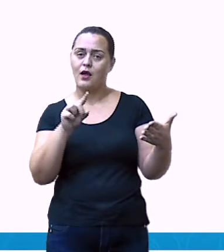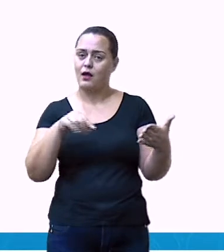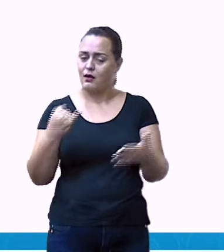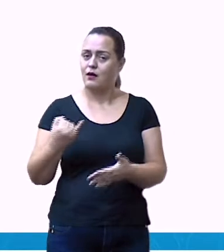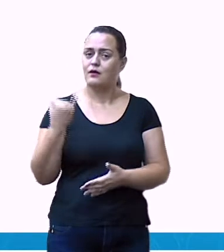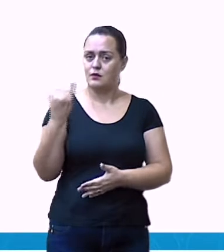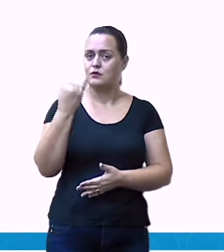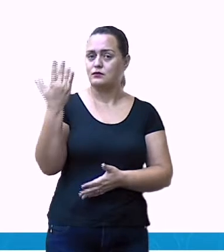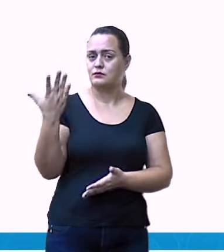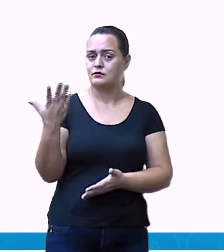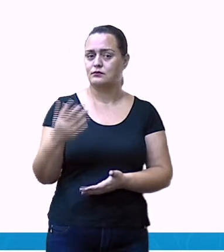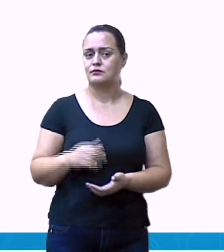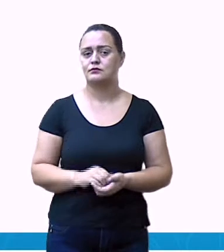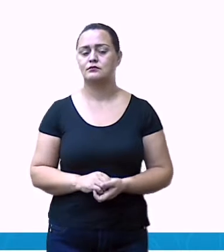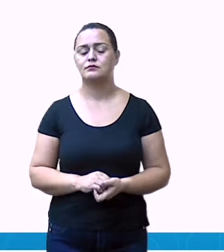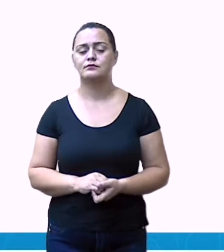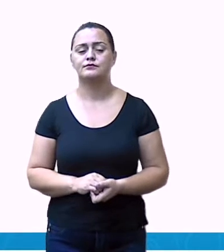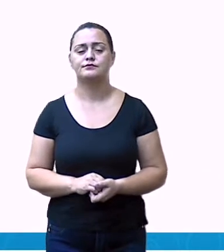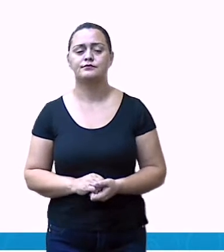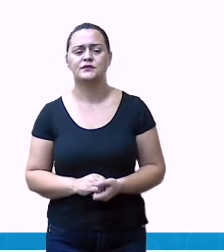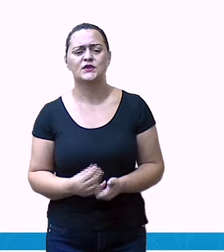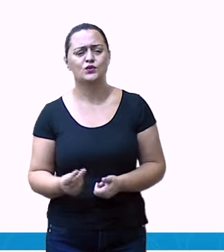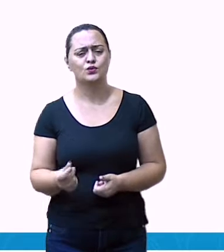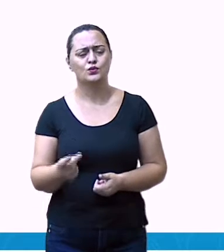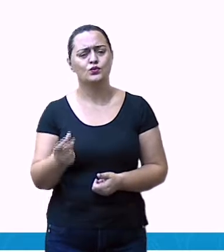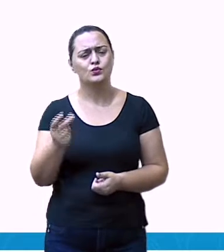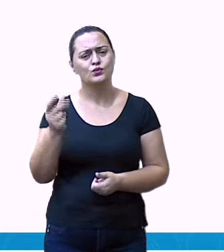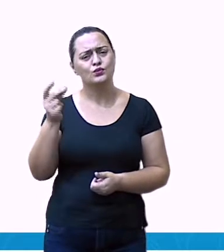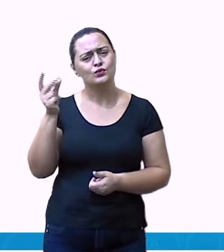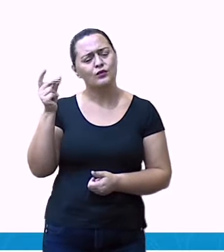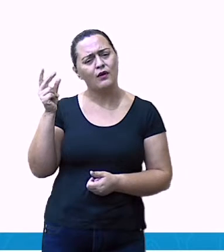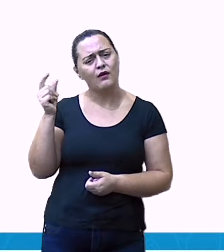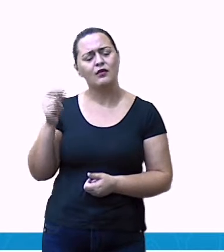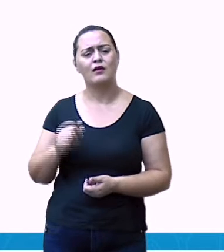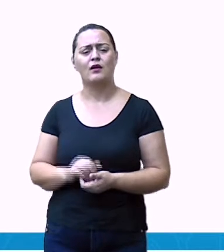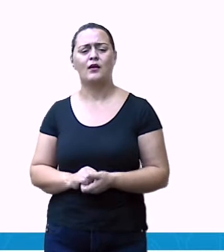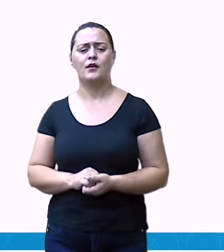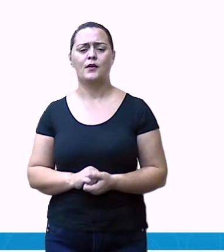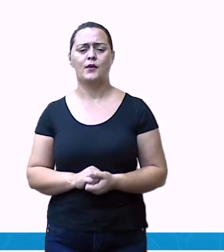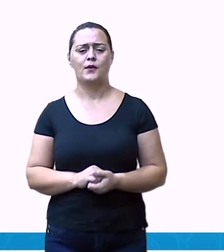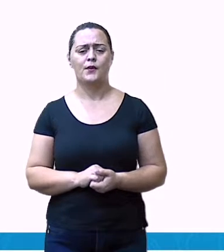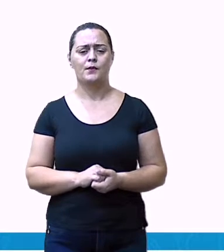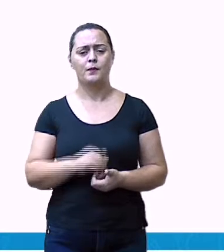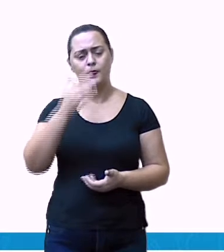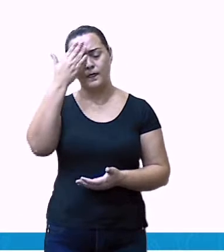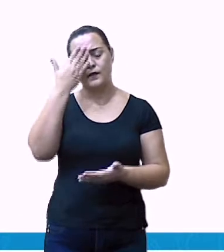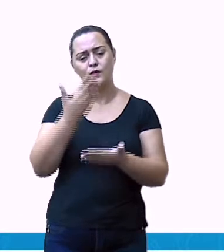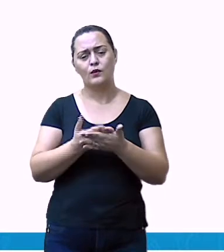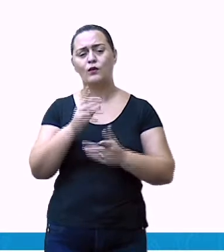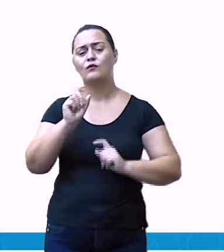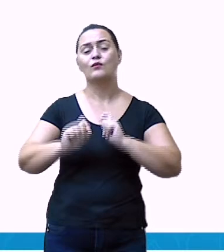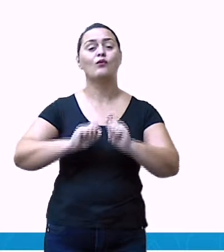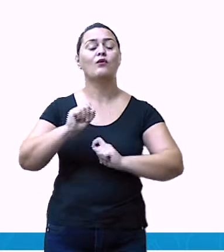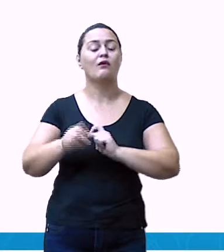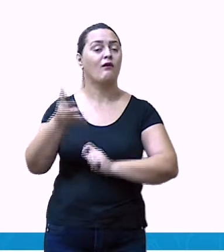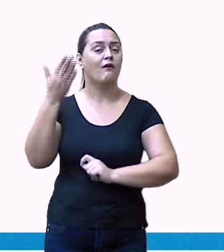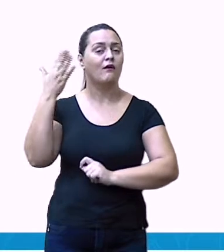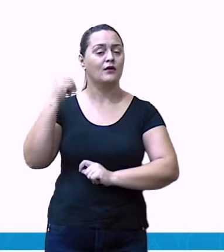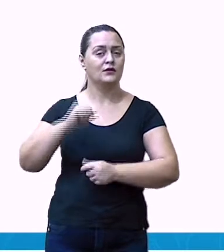escrita. Durante muito tempo se acreditou que a escrita surgiu primeiramente